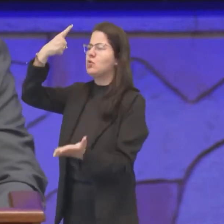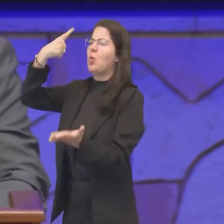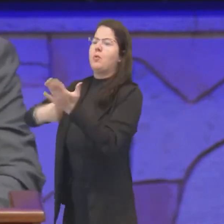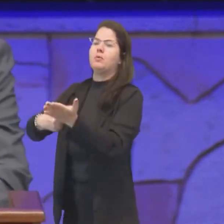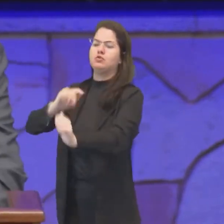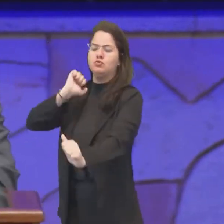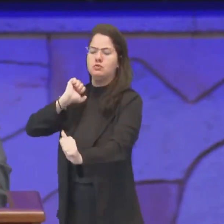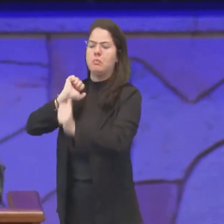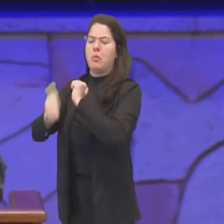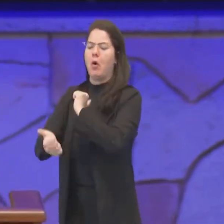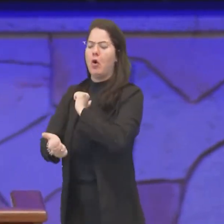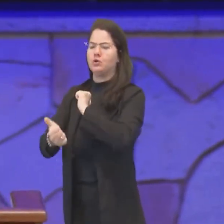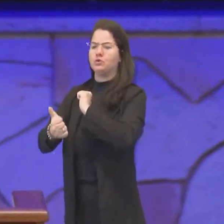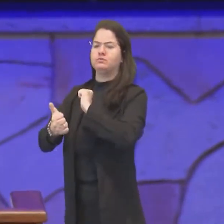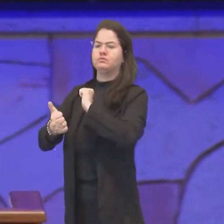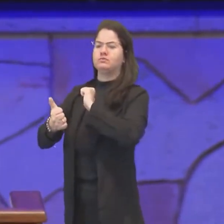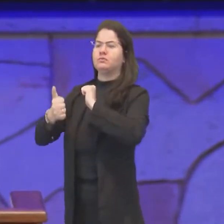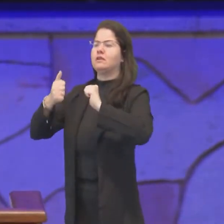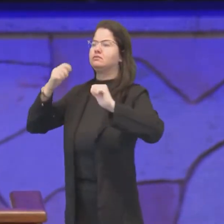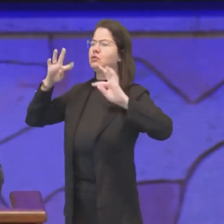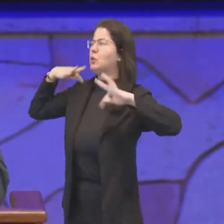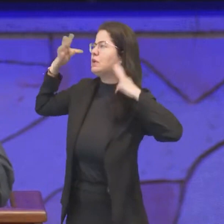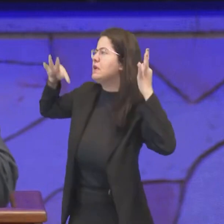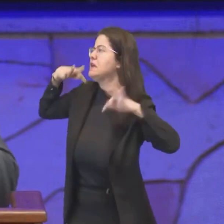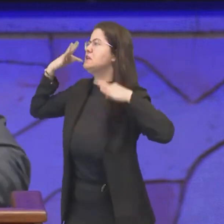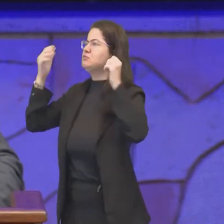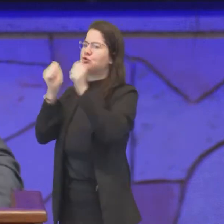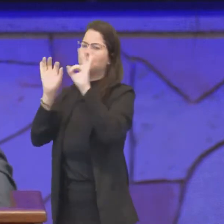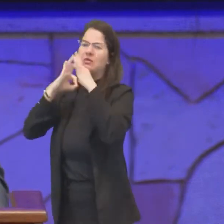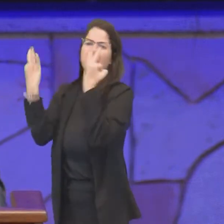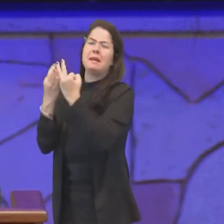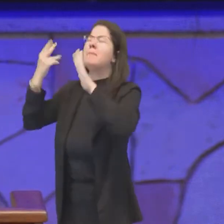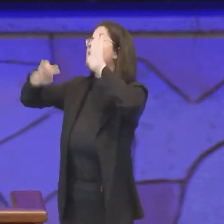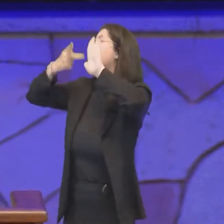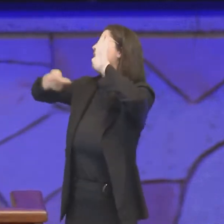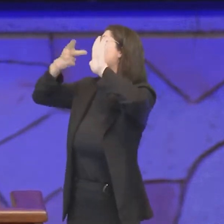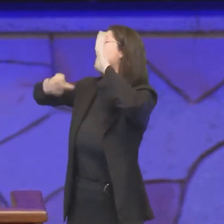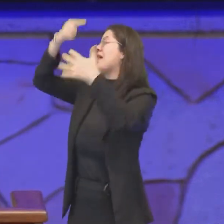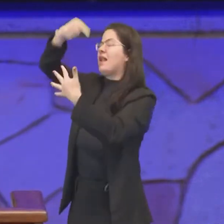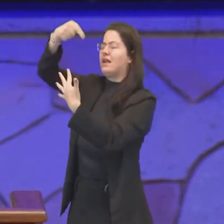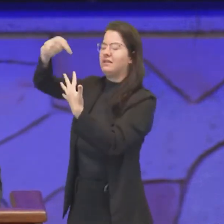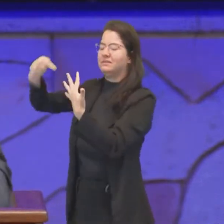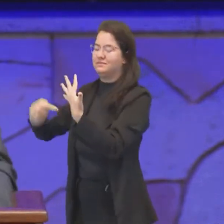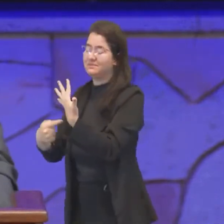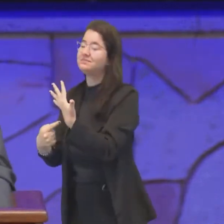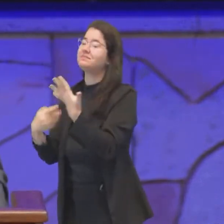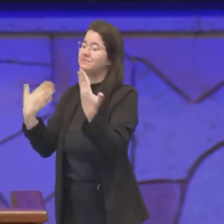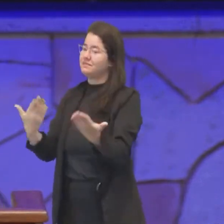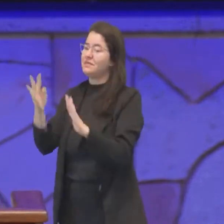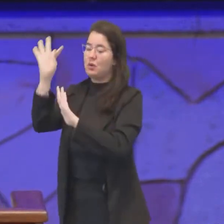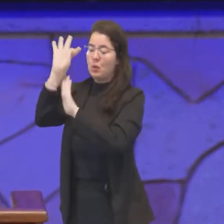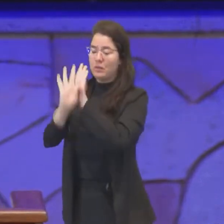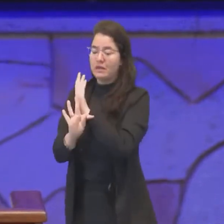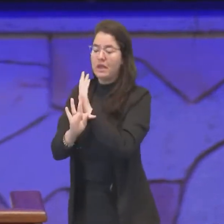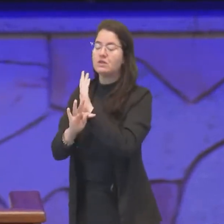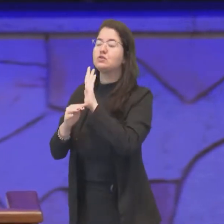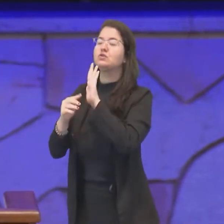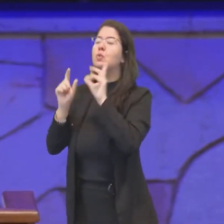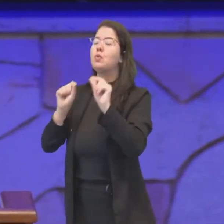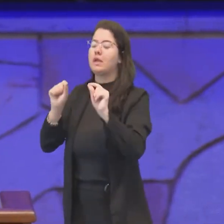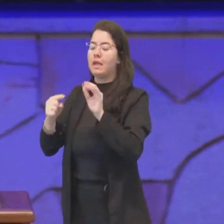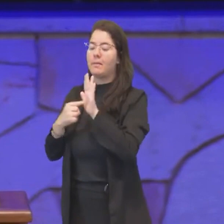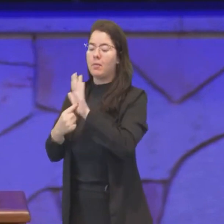vida de lazer e à família. São promessas. E esse texto, ele vem nos